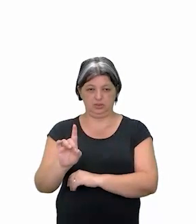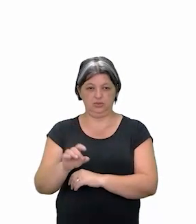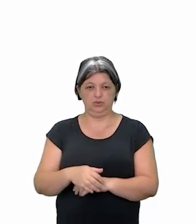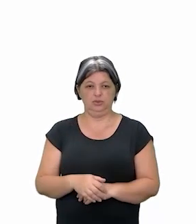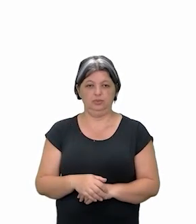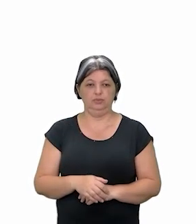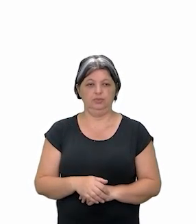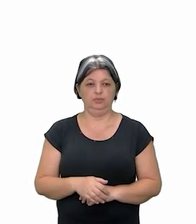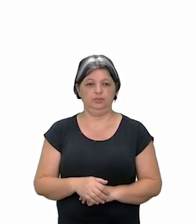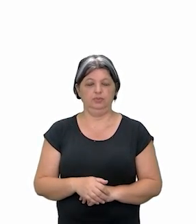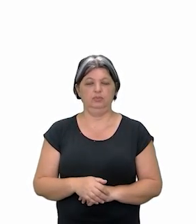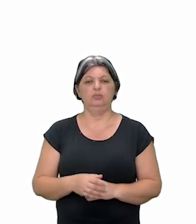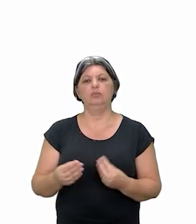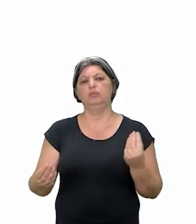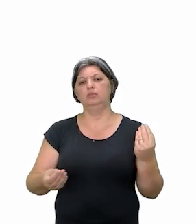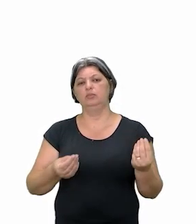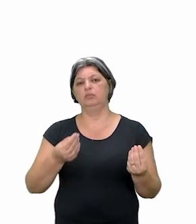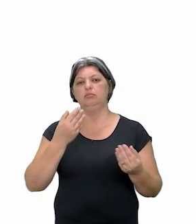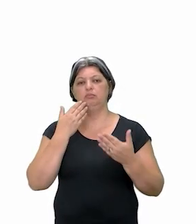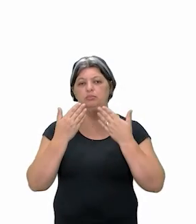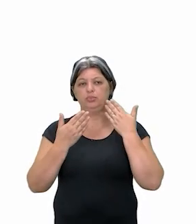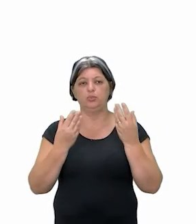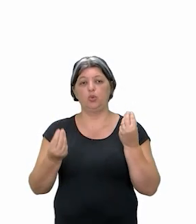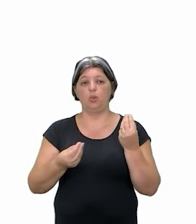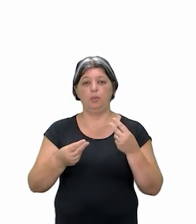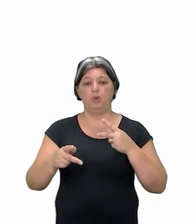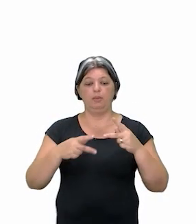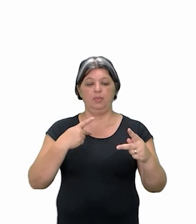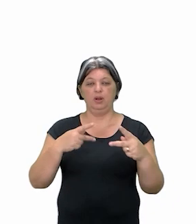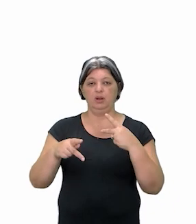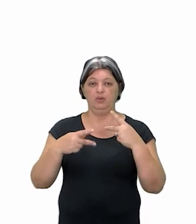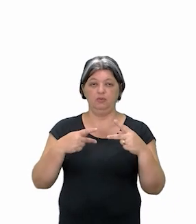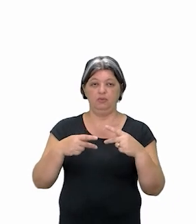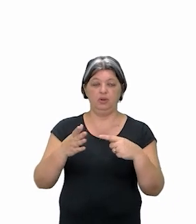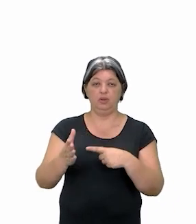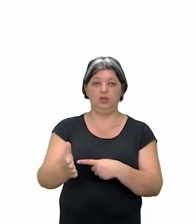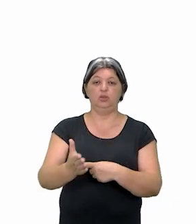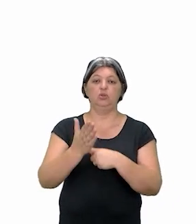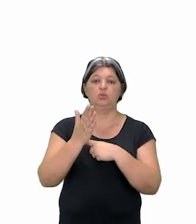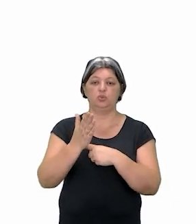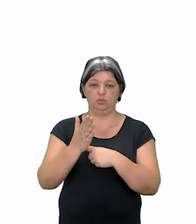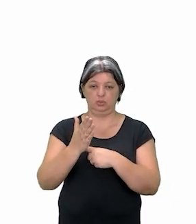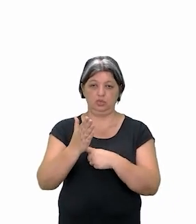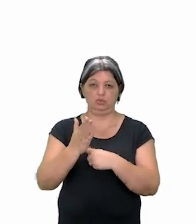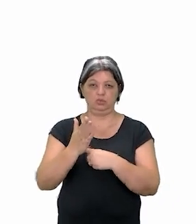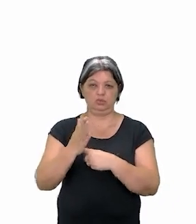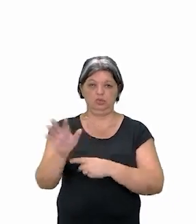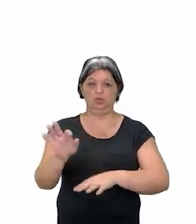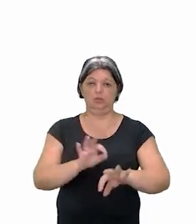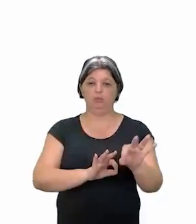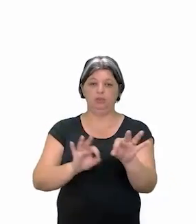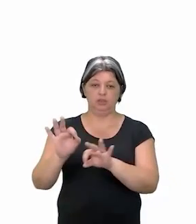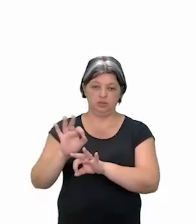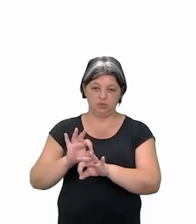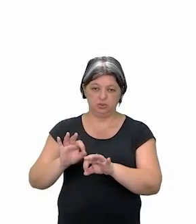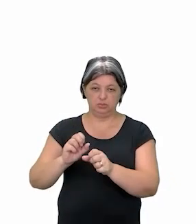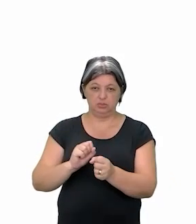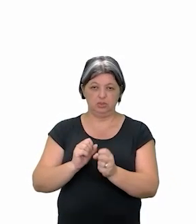com vocês é como a plataforma pode nos ajudar no planejamento de